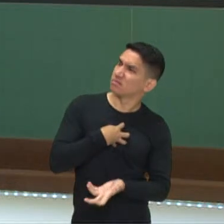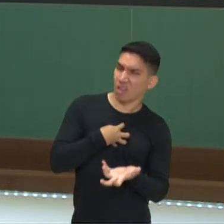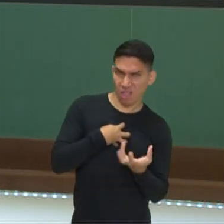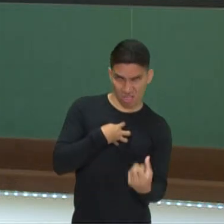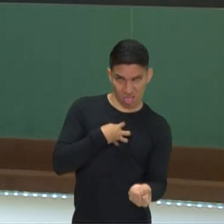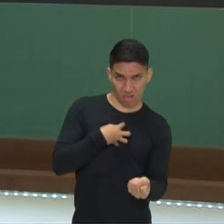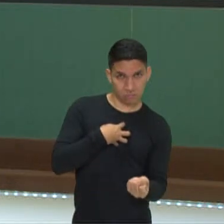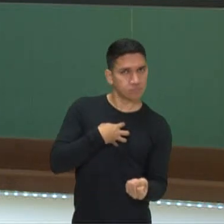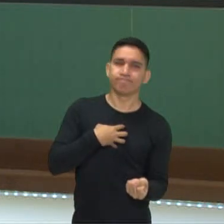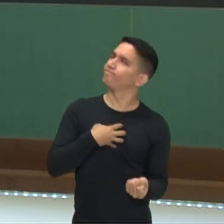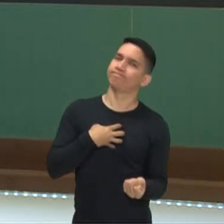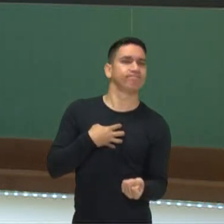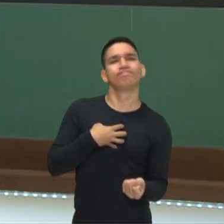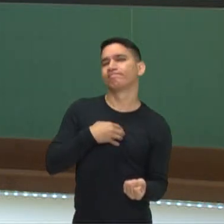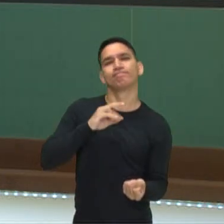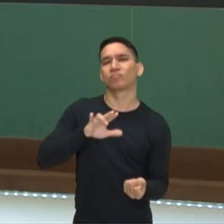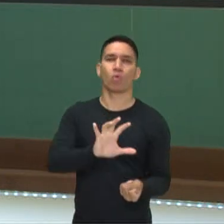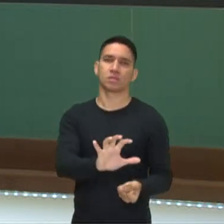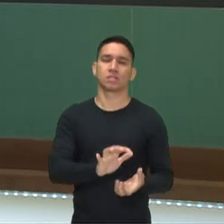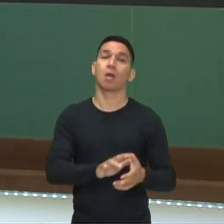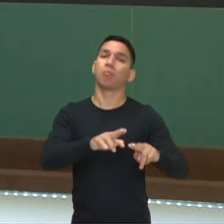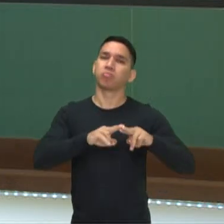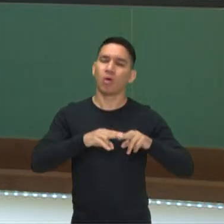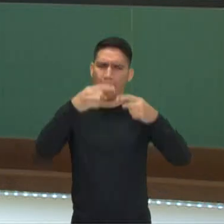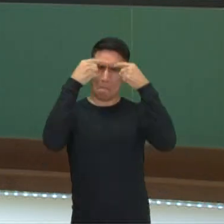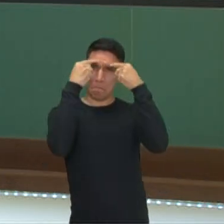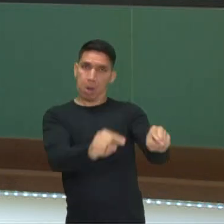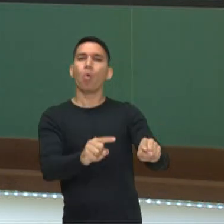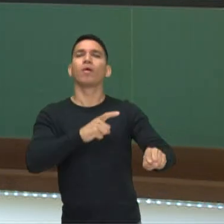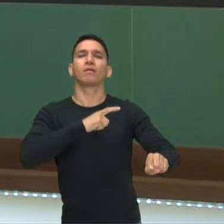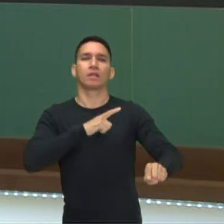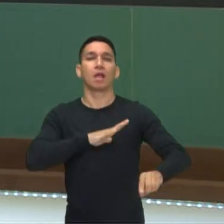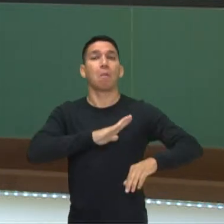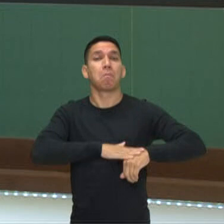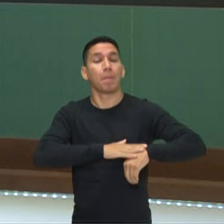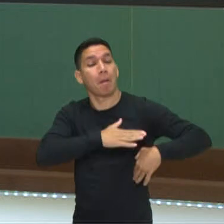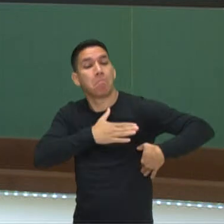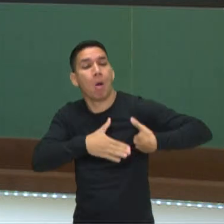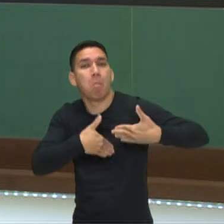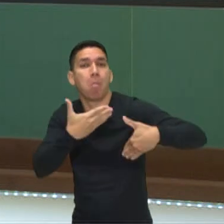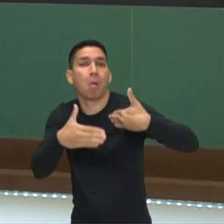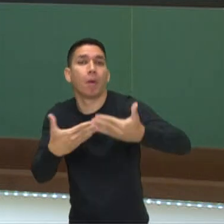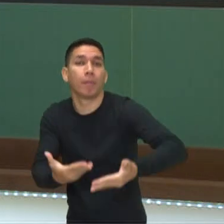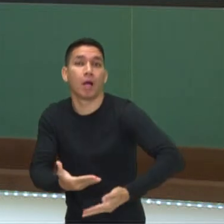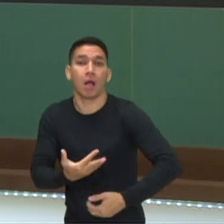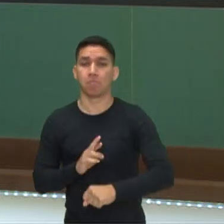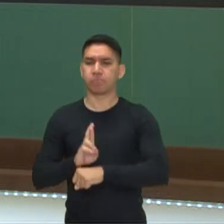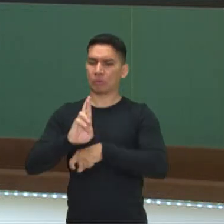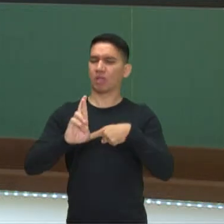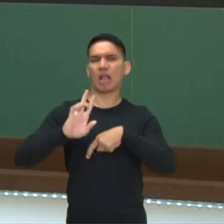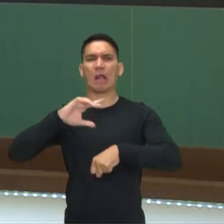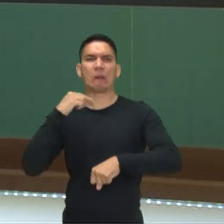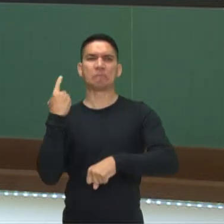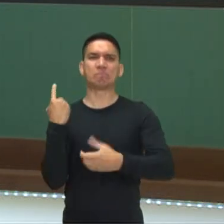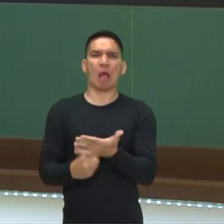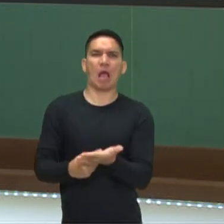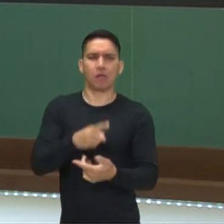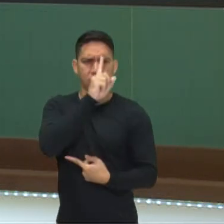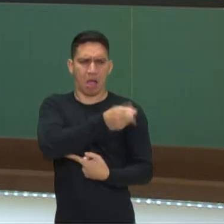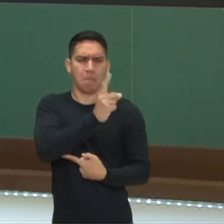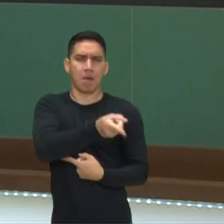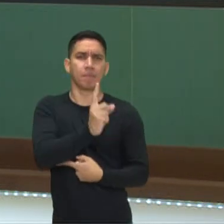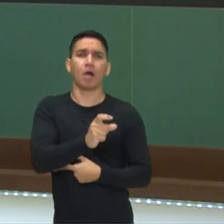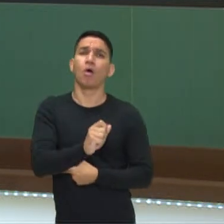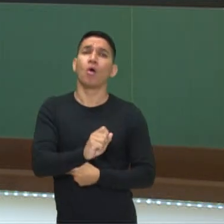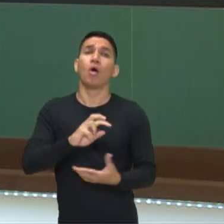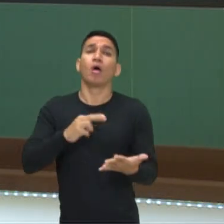estar ali. Então aconteciam muitas violências durante esse processo, né? Os encomendeiros, eles